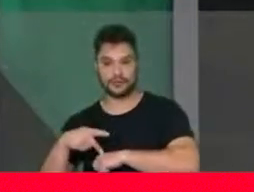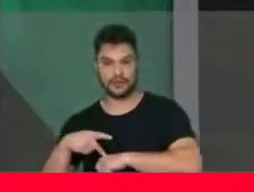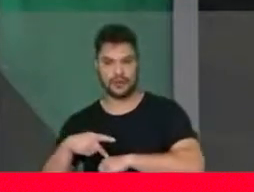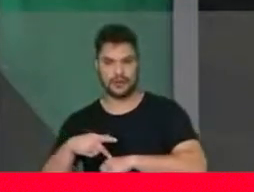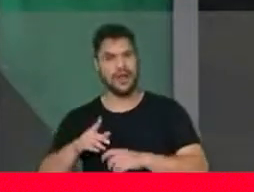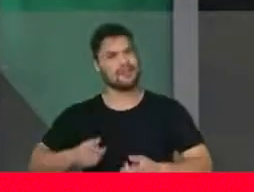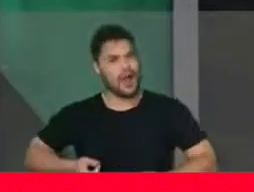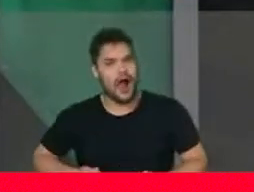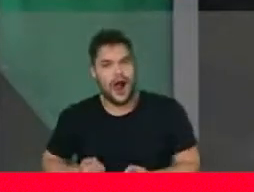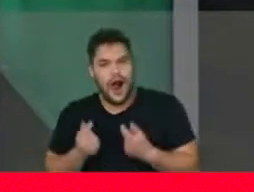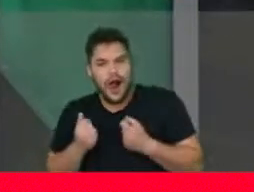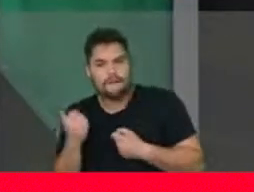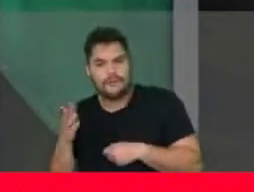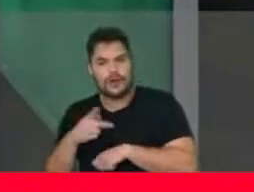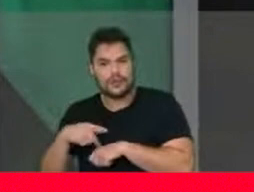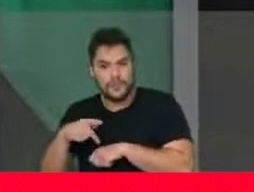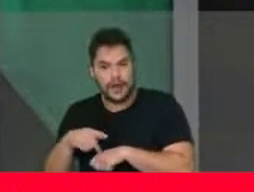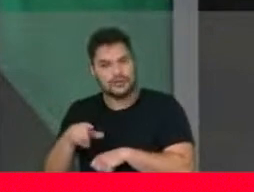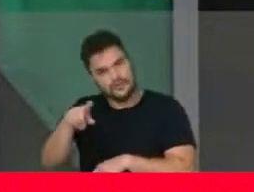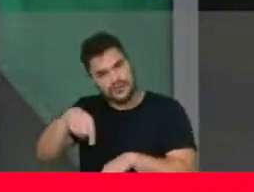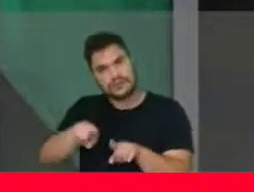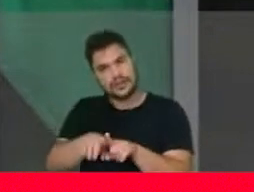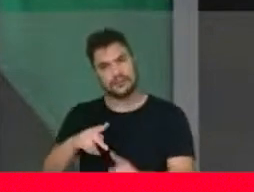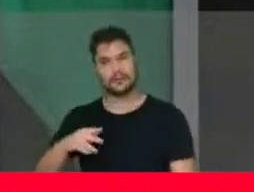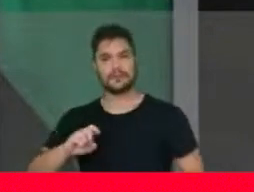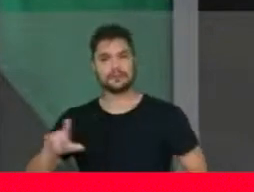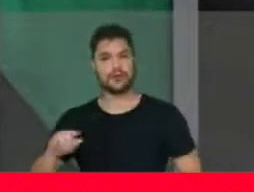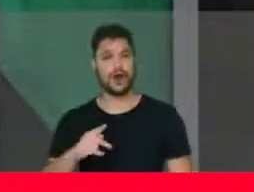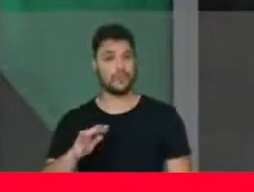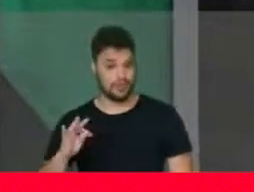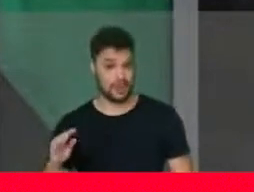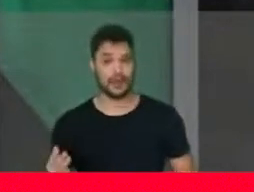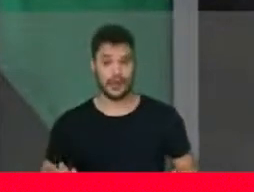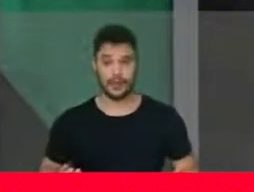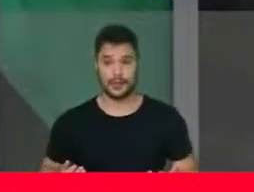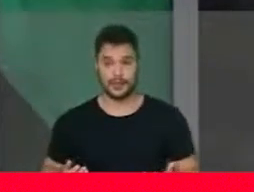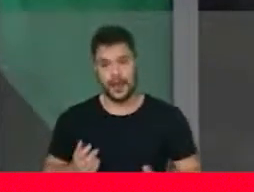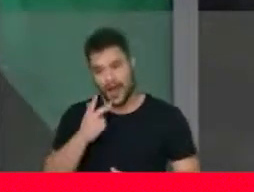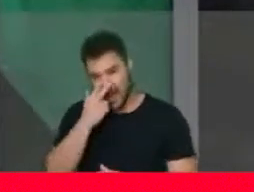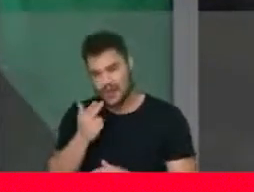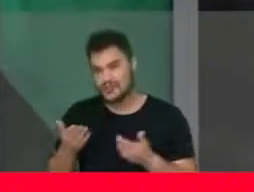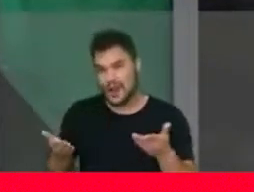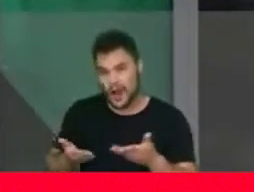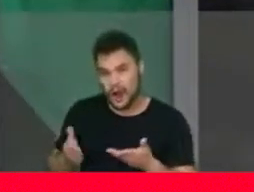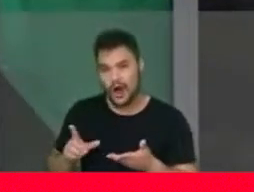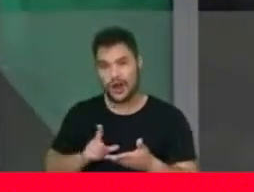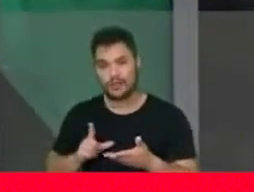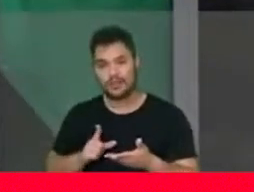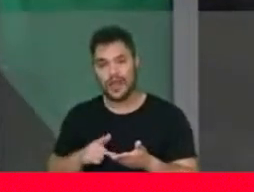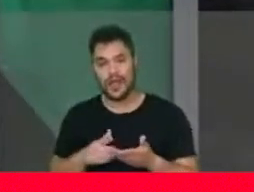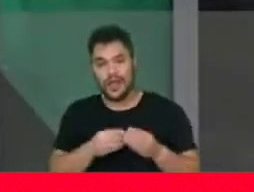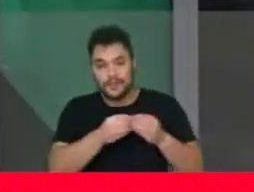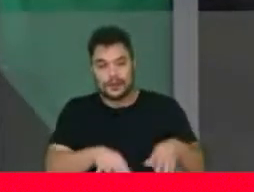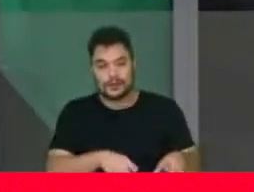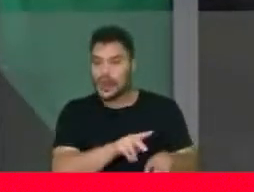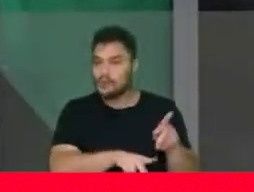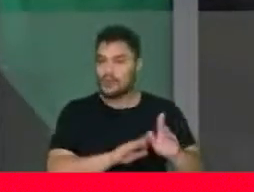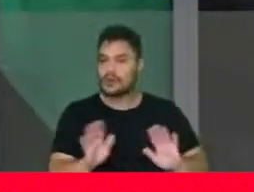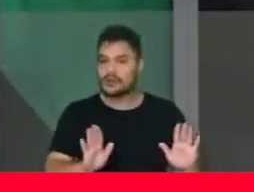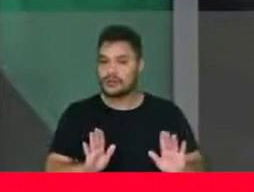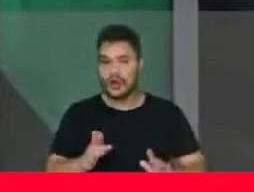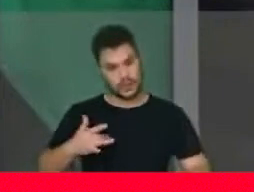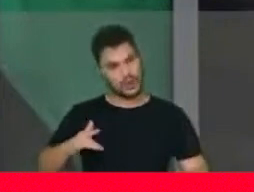lucrando muito no paraíso fiscal agora, vocês aí do PSOL, do PT? Será que agora não tem impacto para a população? Vocês não têm pena do pobre,